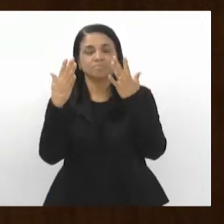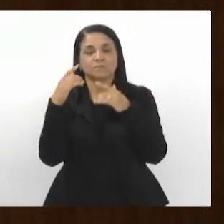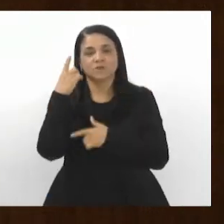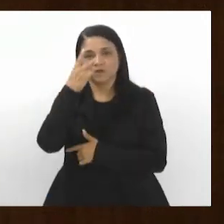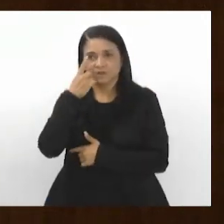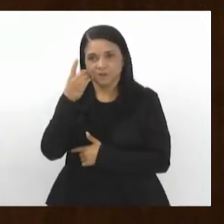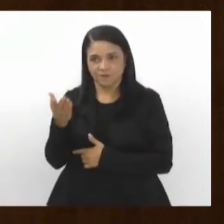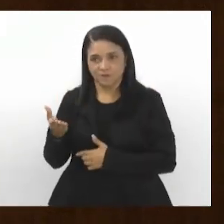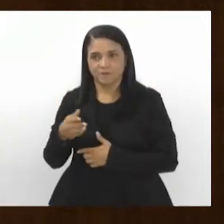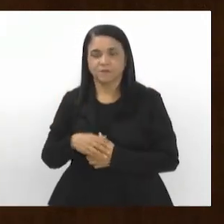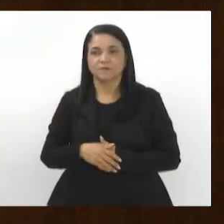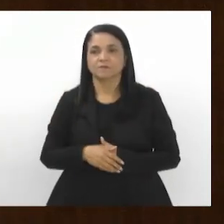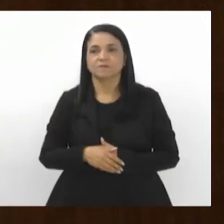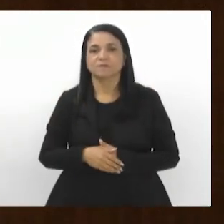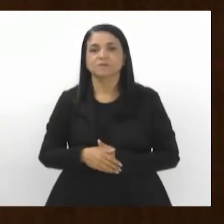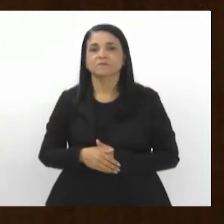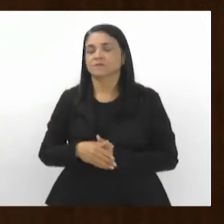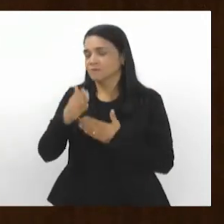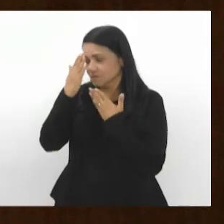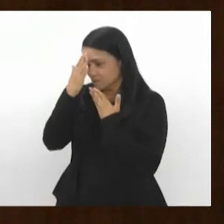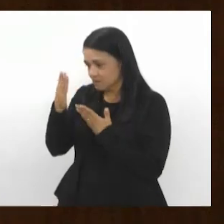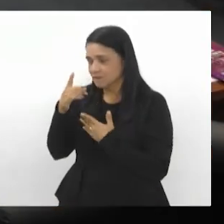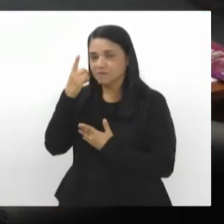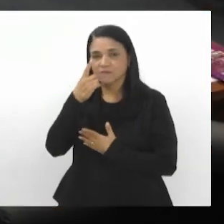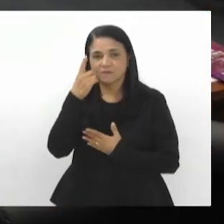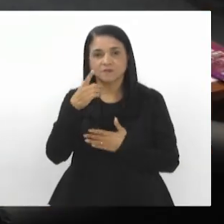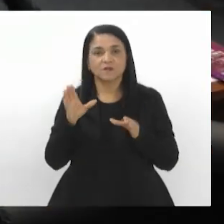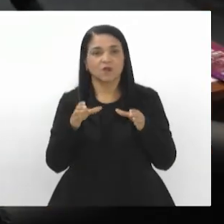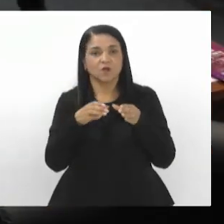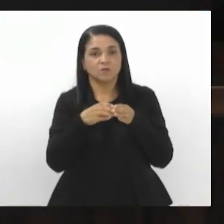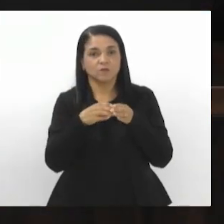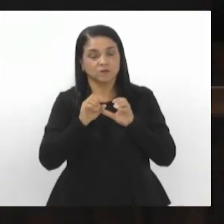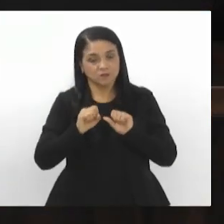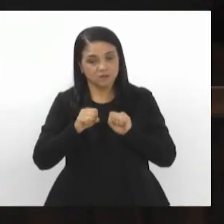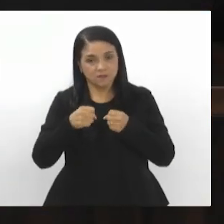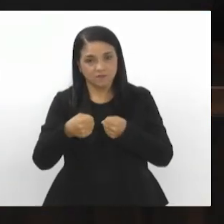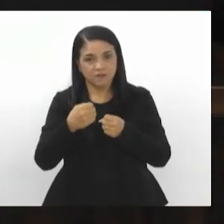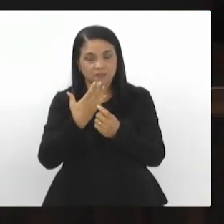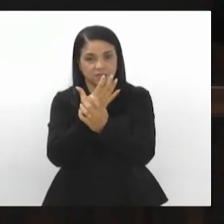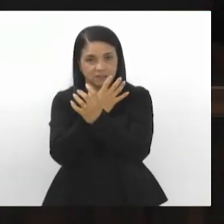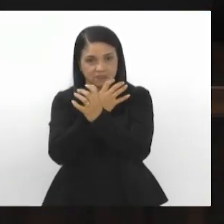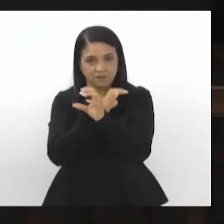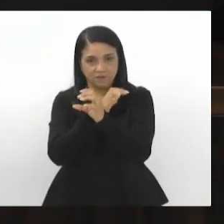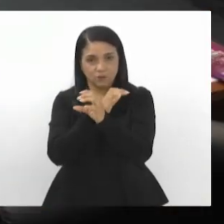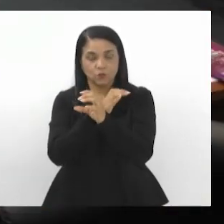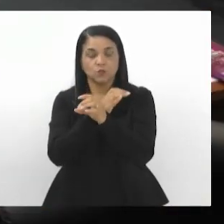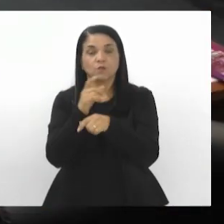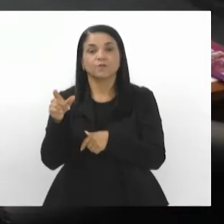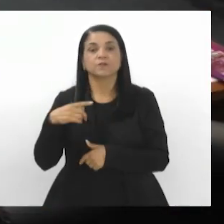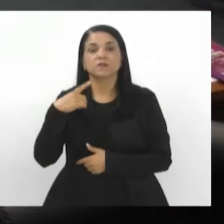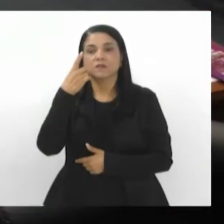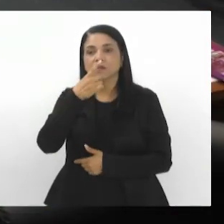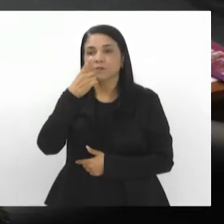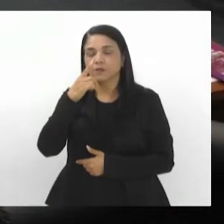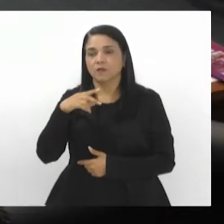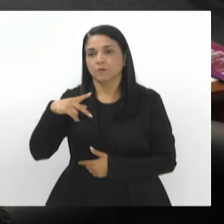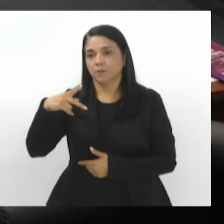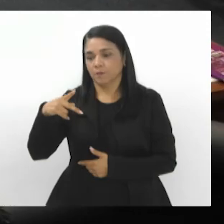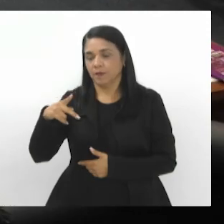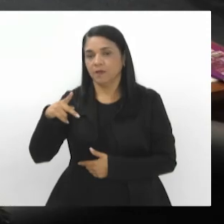deputado. Muito obrigado, deputado Mink. Pela Comissão de Defesa Civil, deputado TH Joias, por favor.